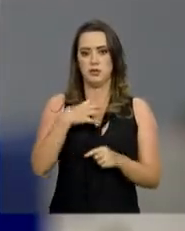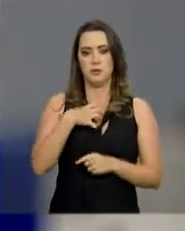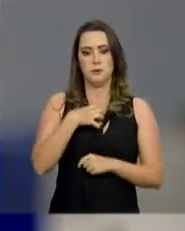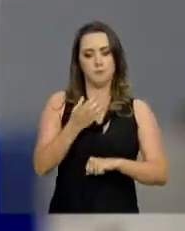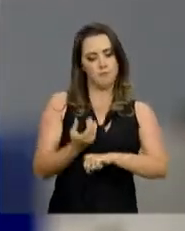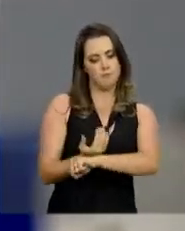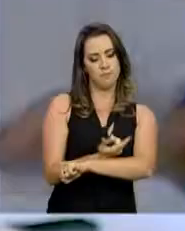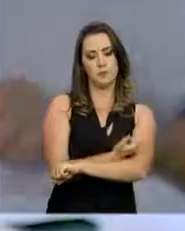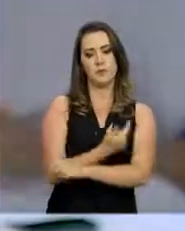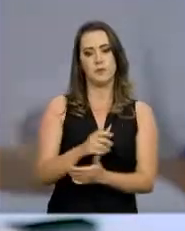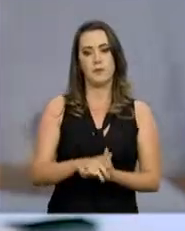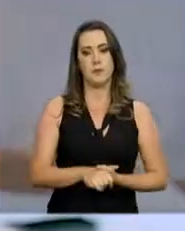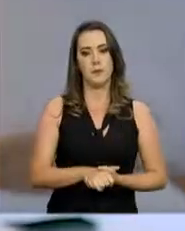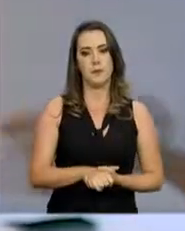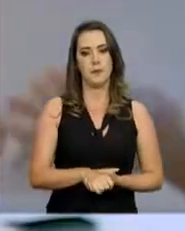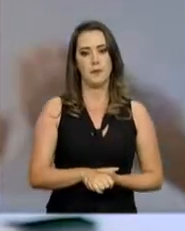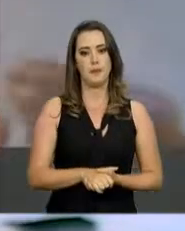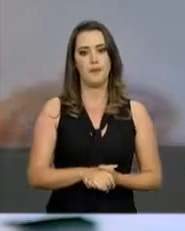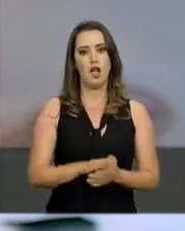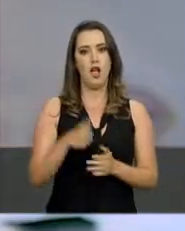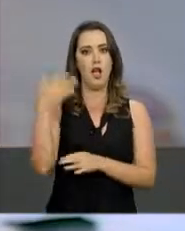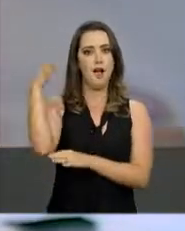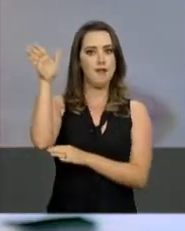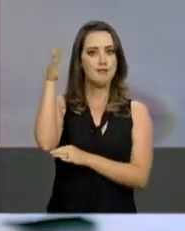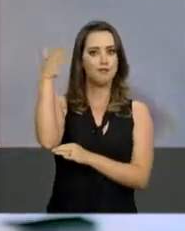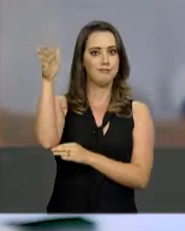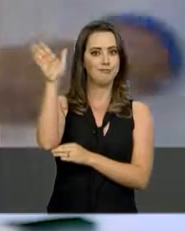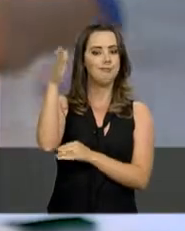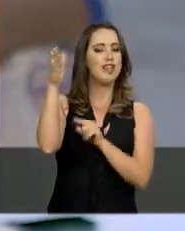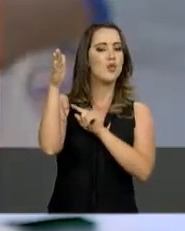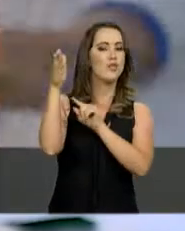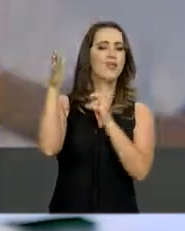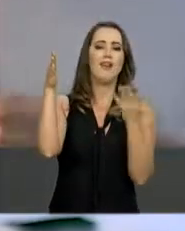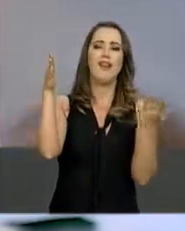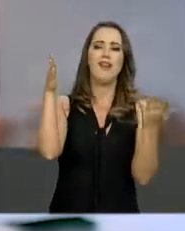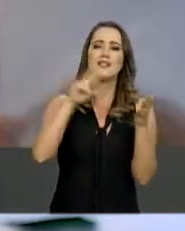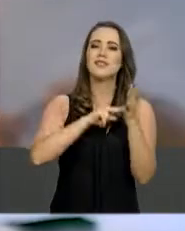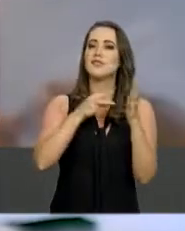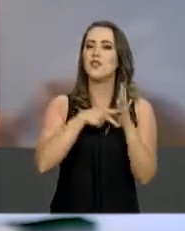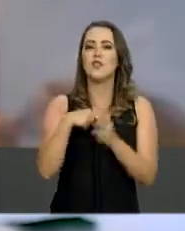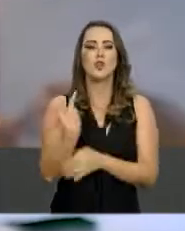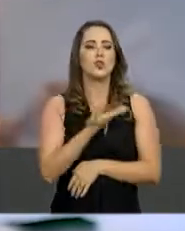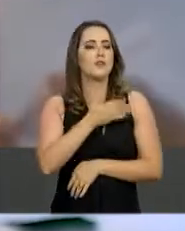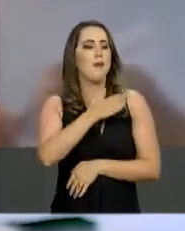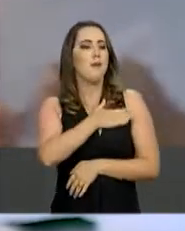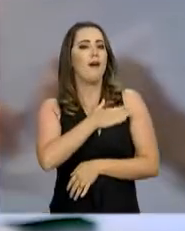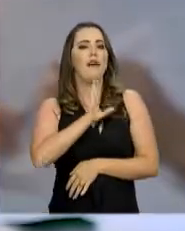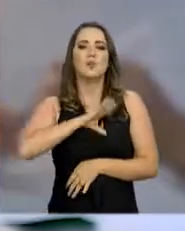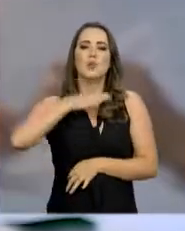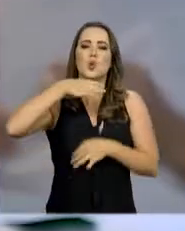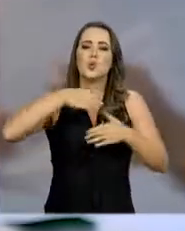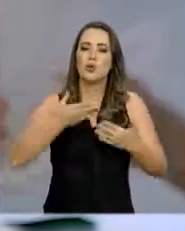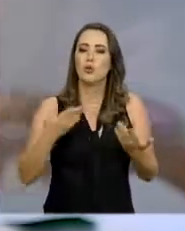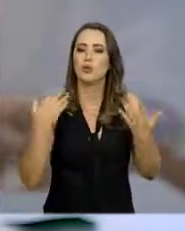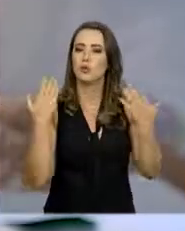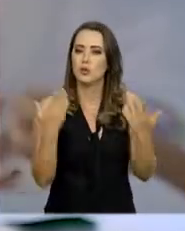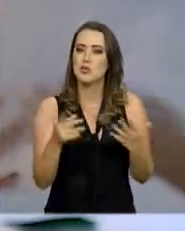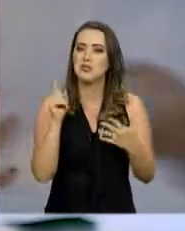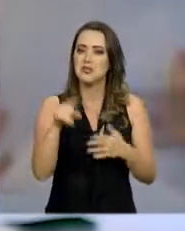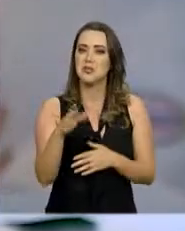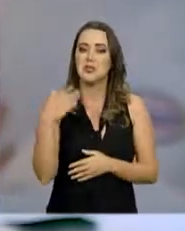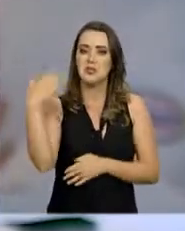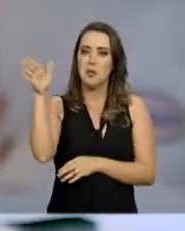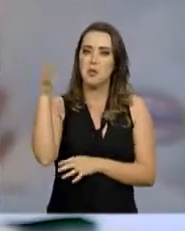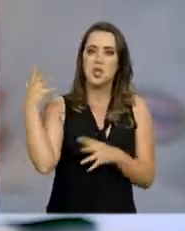emocionado. A bandeira do Brasil representa a nossa pátria, o nosso orgulho, não é? É ter uma